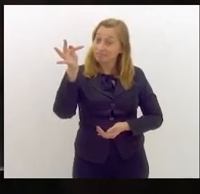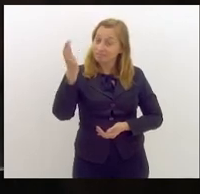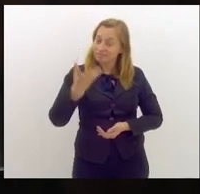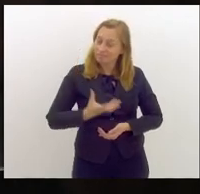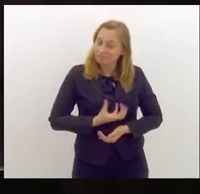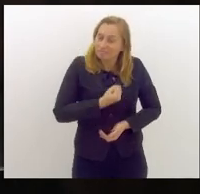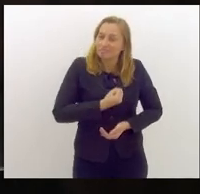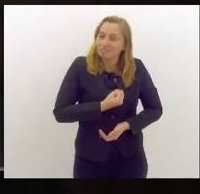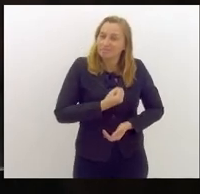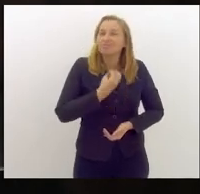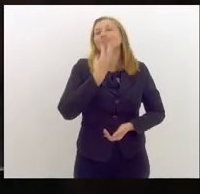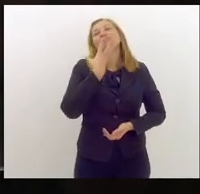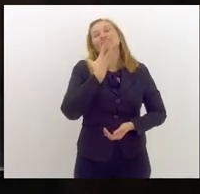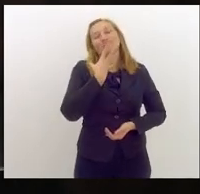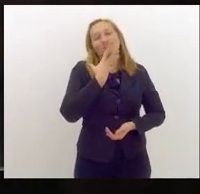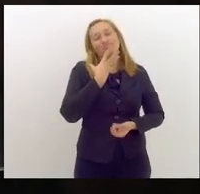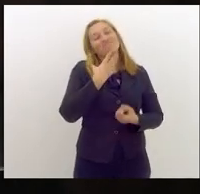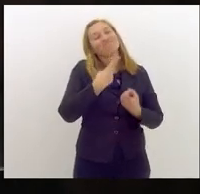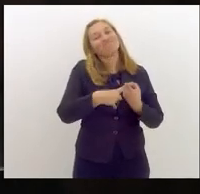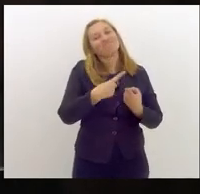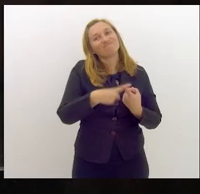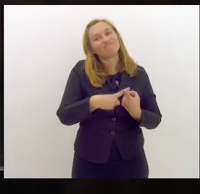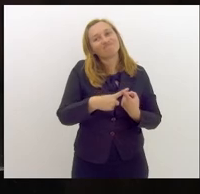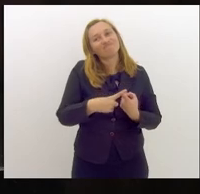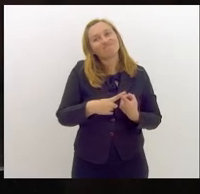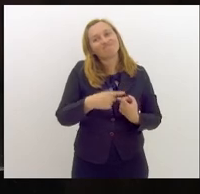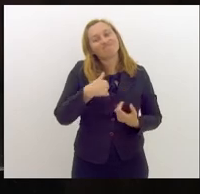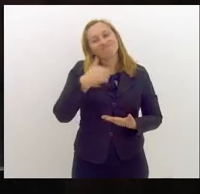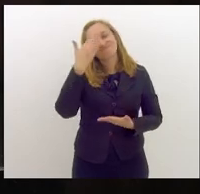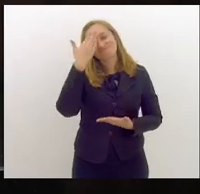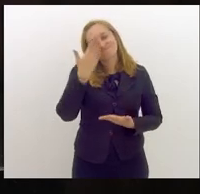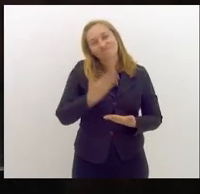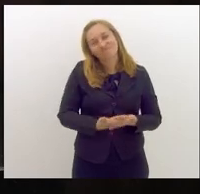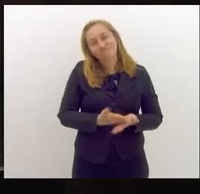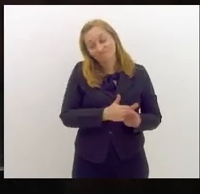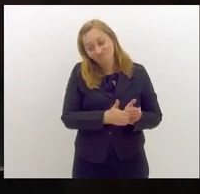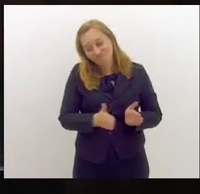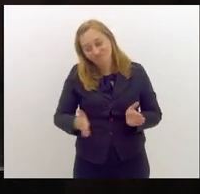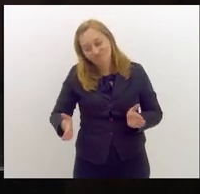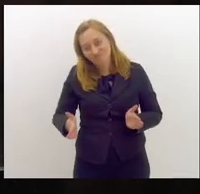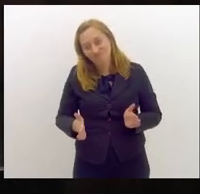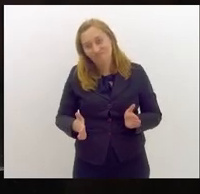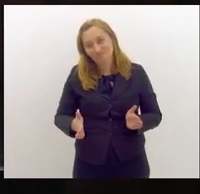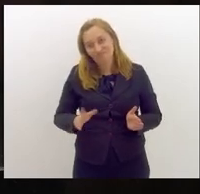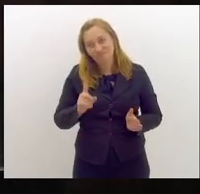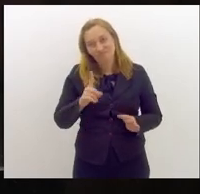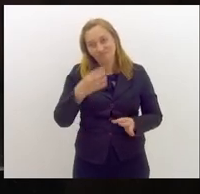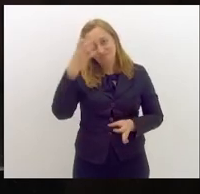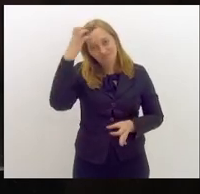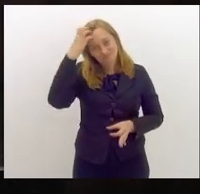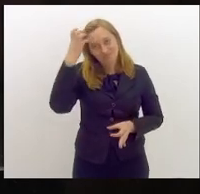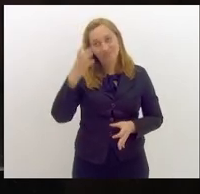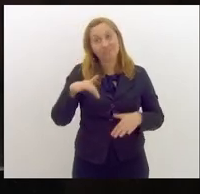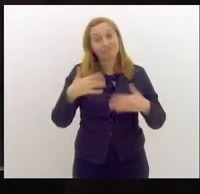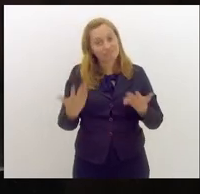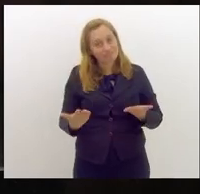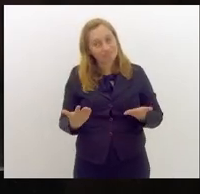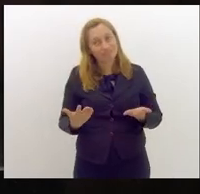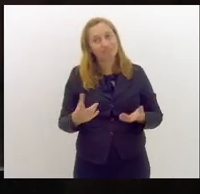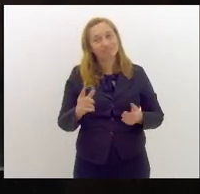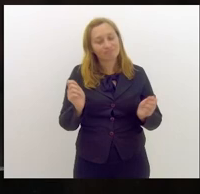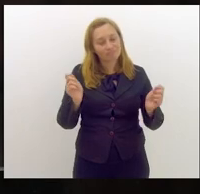positivas porque eu considero que é um processo que não está transitado em julgado então tem